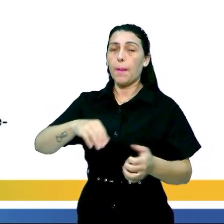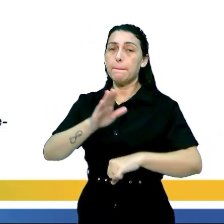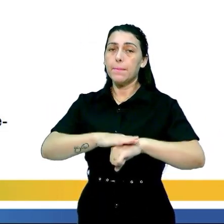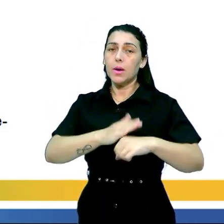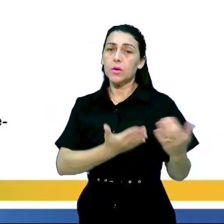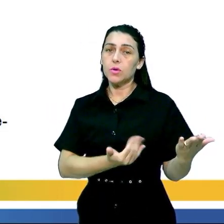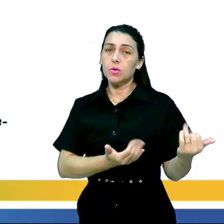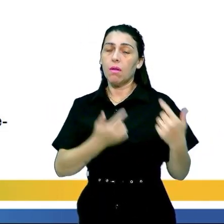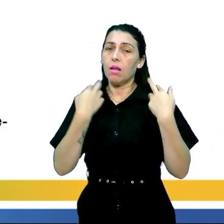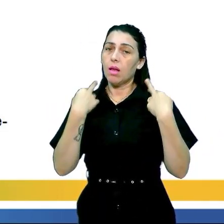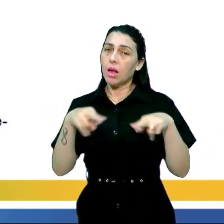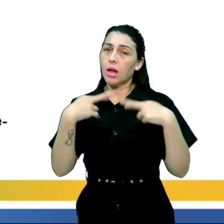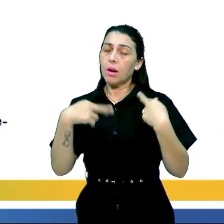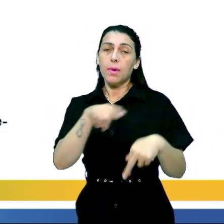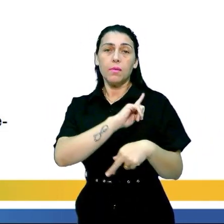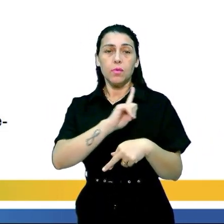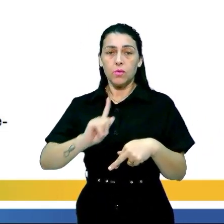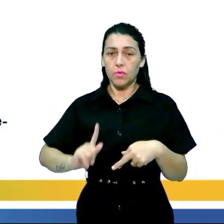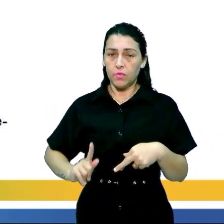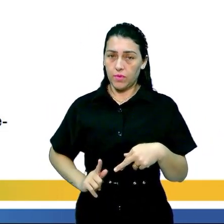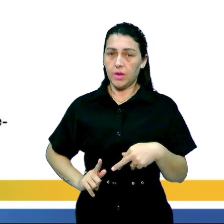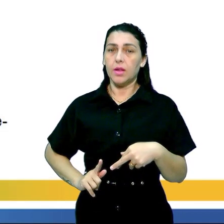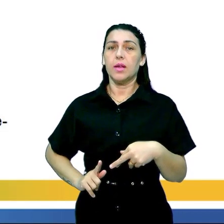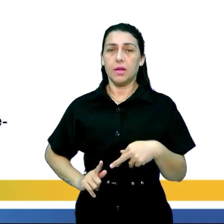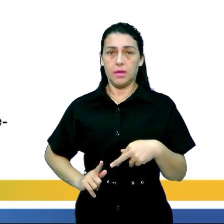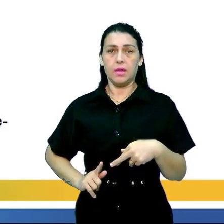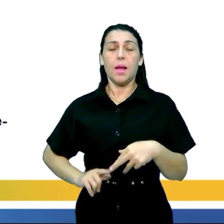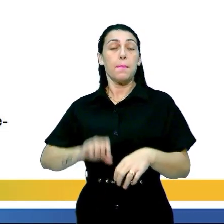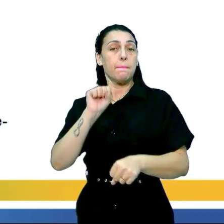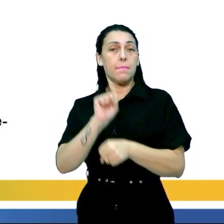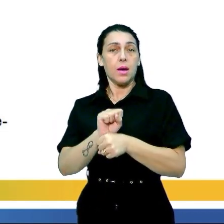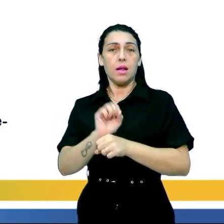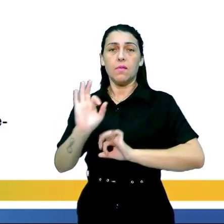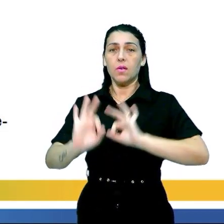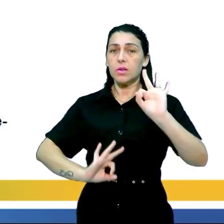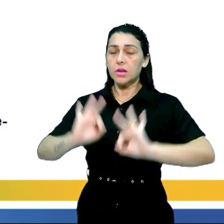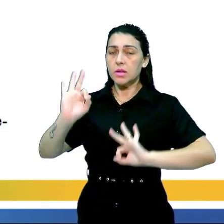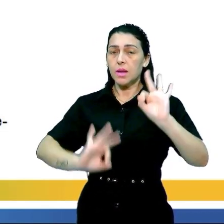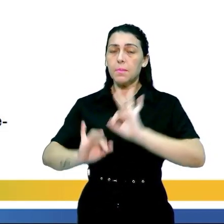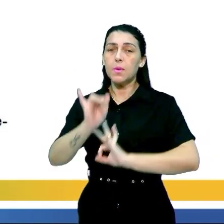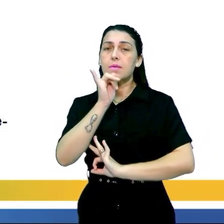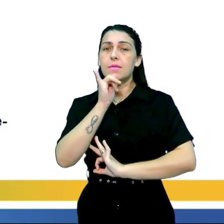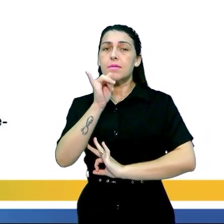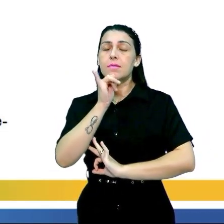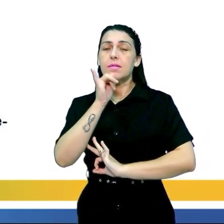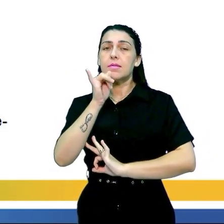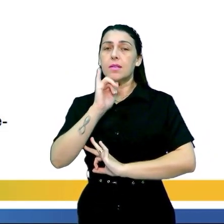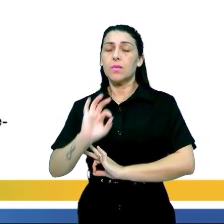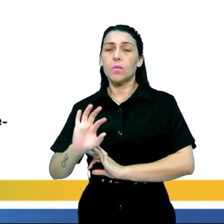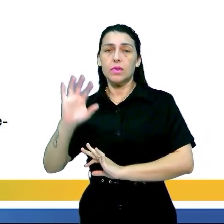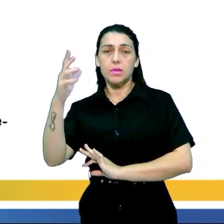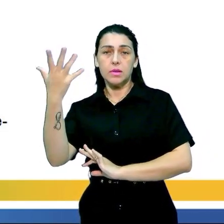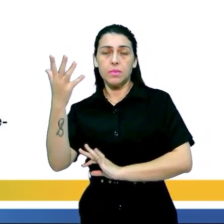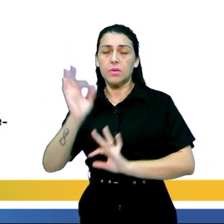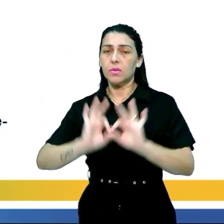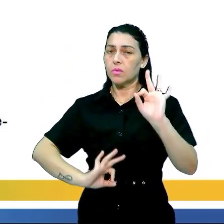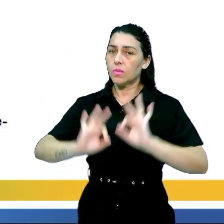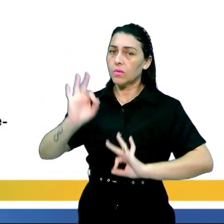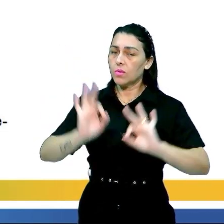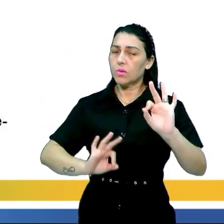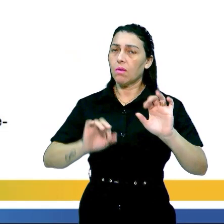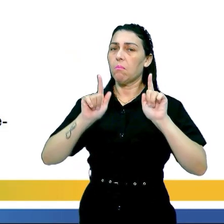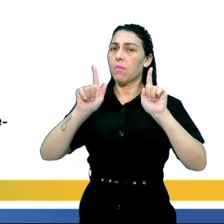jovens, criticavam o governo e se mobilizavam a organizar, por exemplo, esses atos. Então, eles